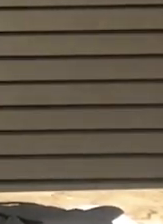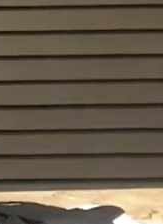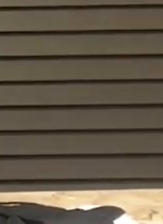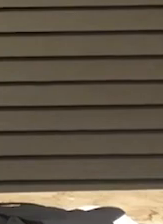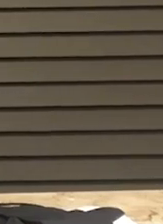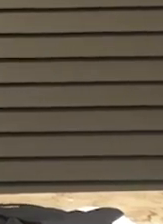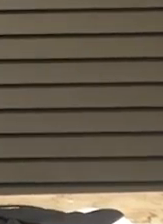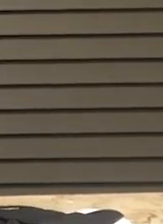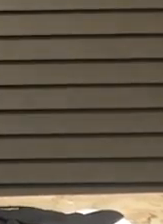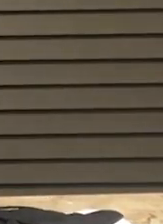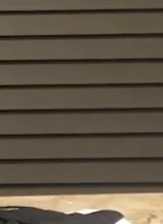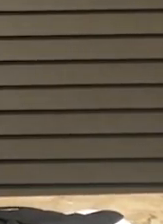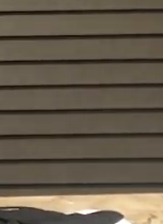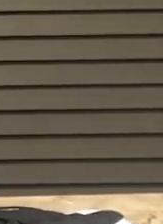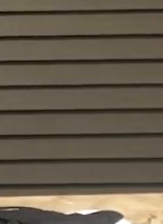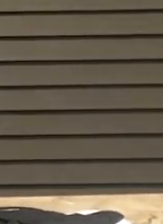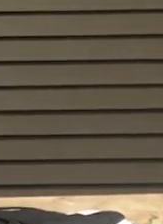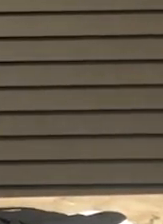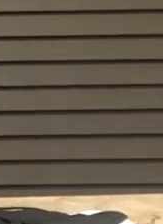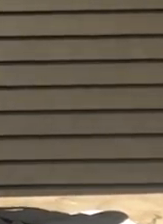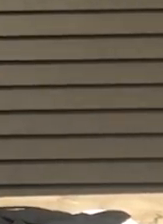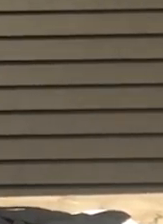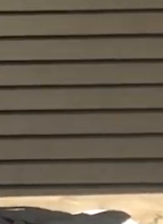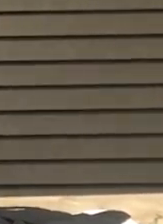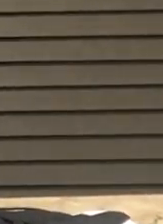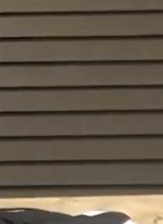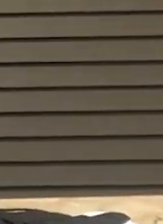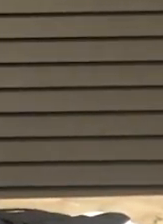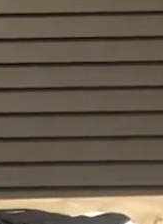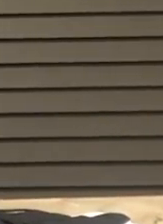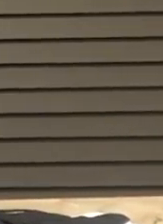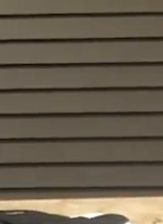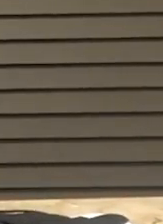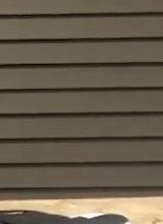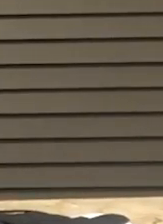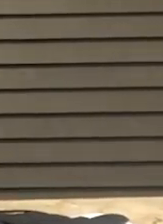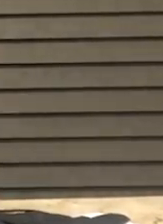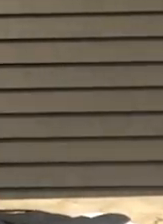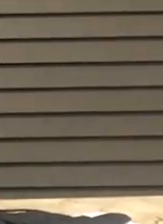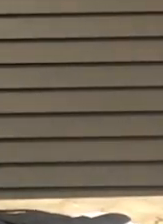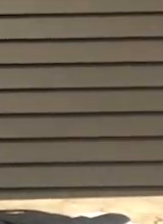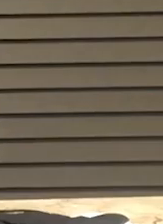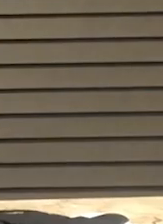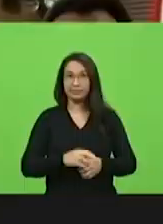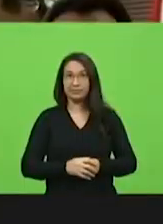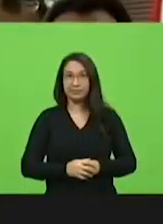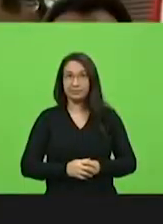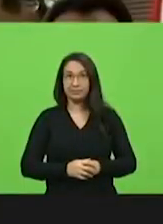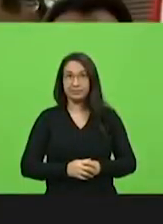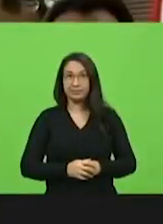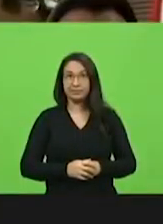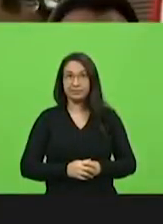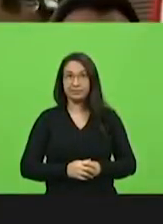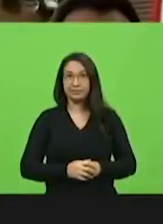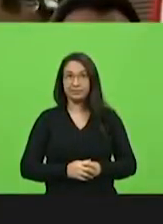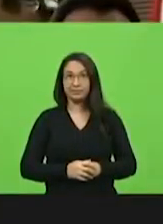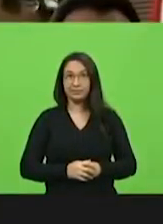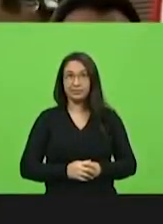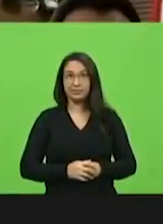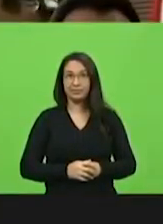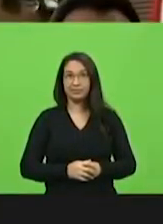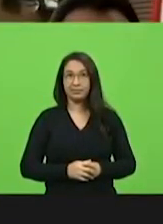impostos. E a empresa simplesmente vai lá, vende um produto que quem atende é o poder público. Então isso está errado. Por esse motivo, o projeto